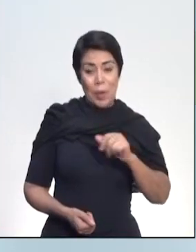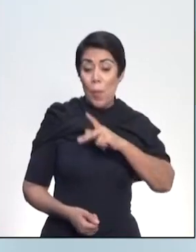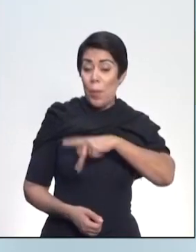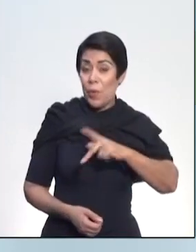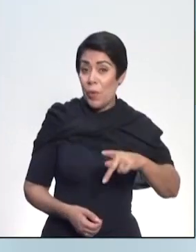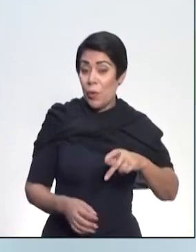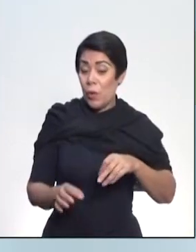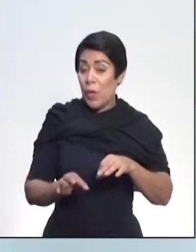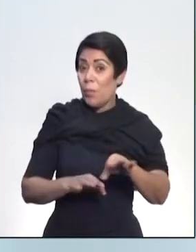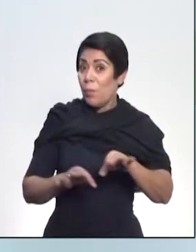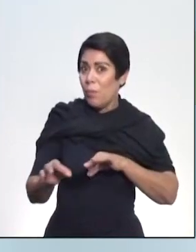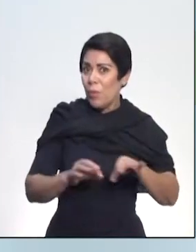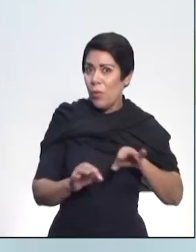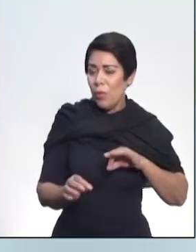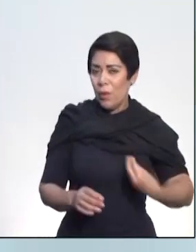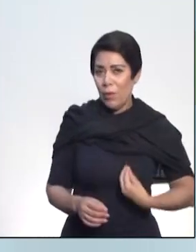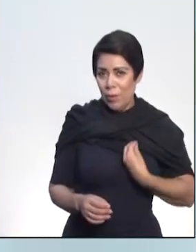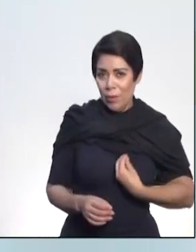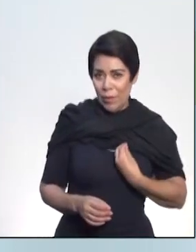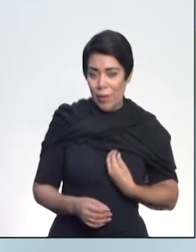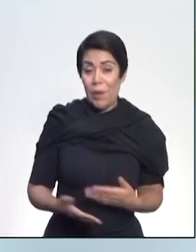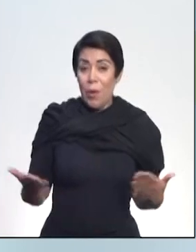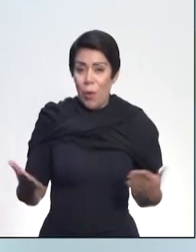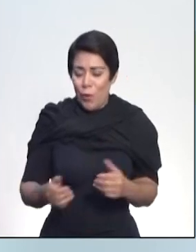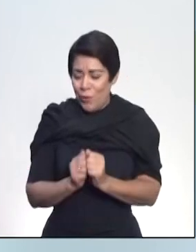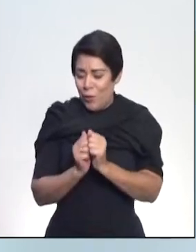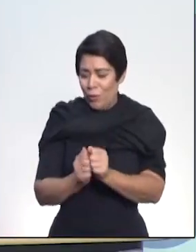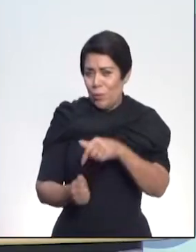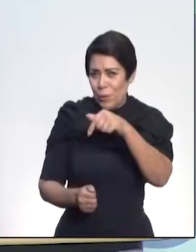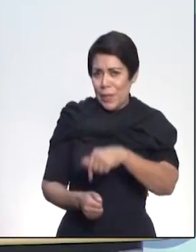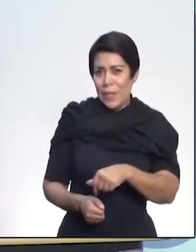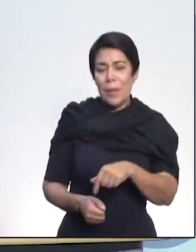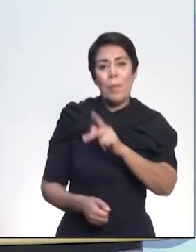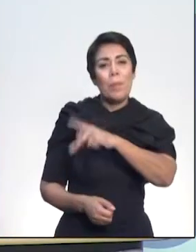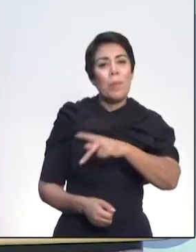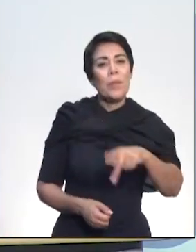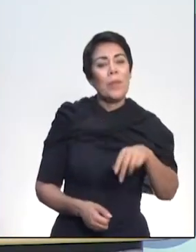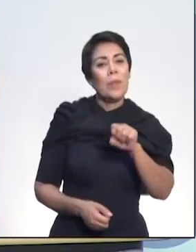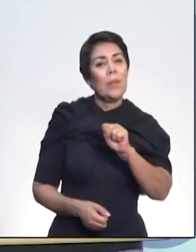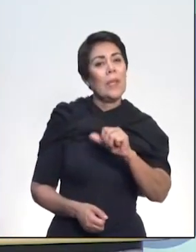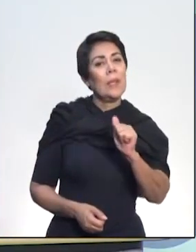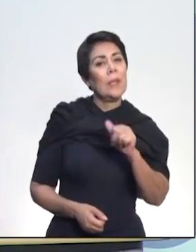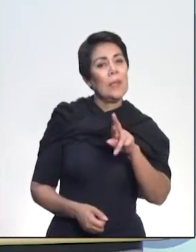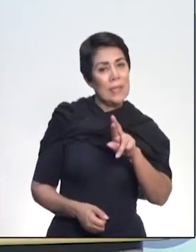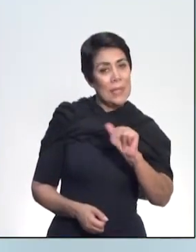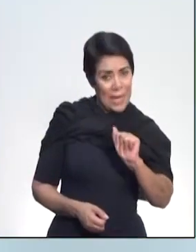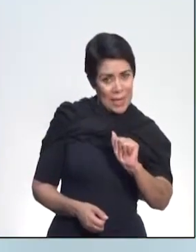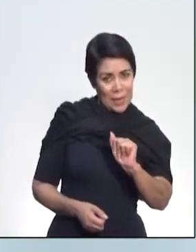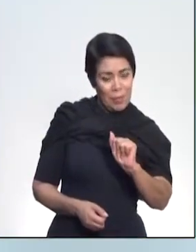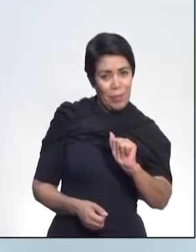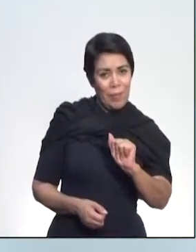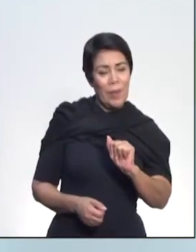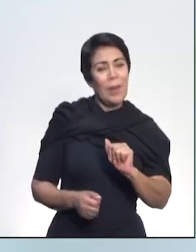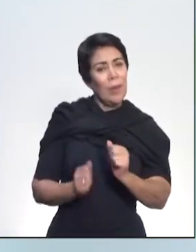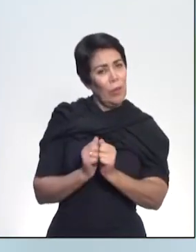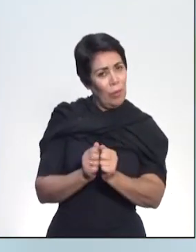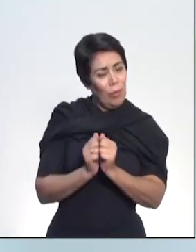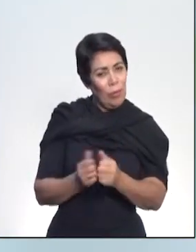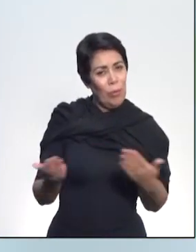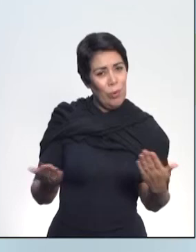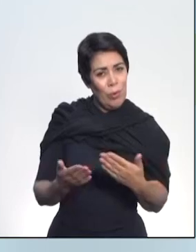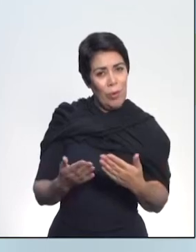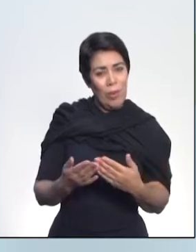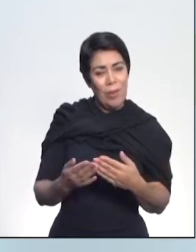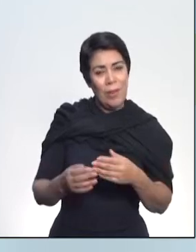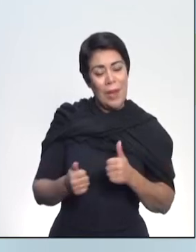lado a professora Sara, que é também professora de Projeto de Vida, que vai nos acompanhar através do chat e os comentários